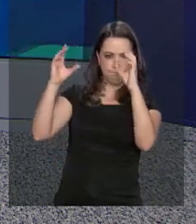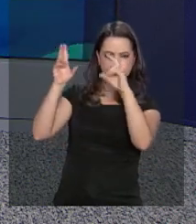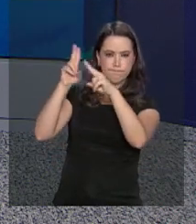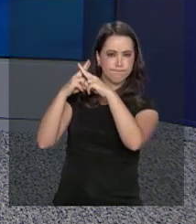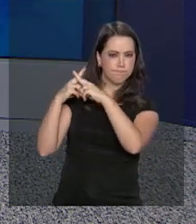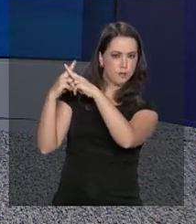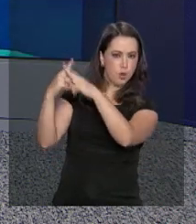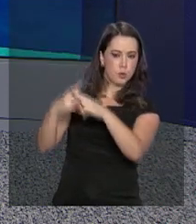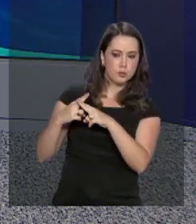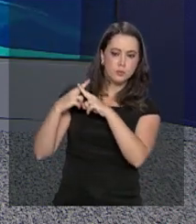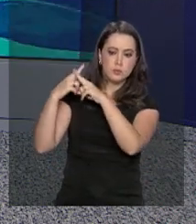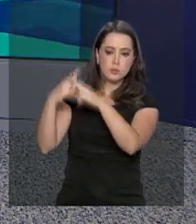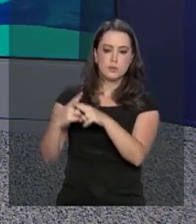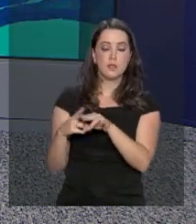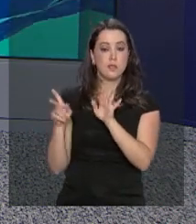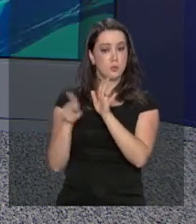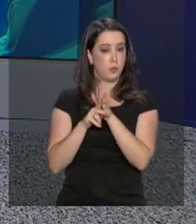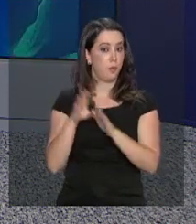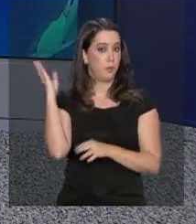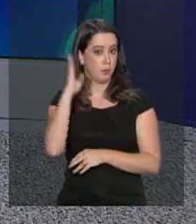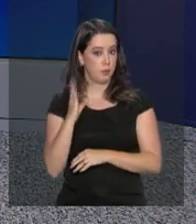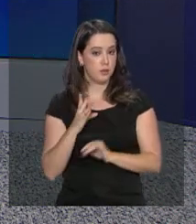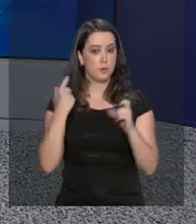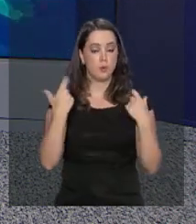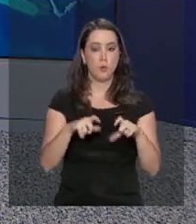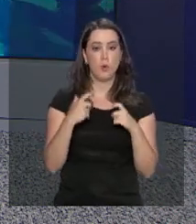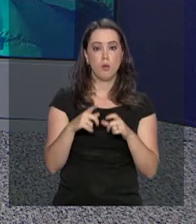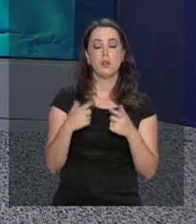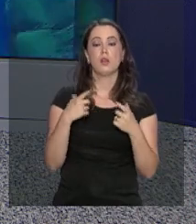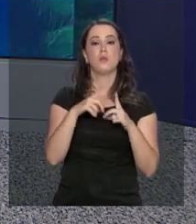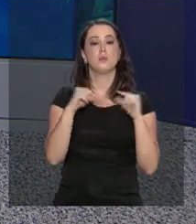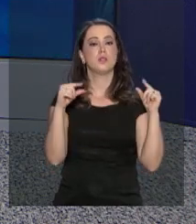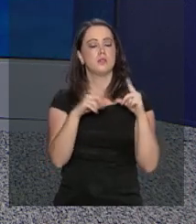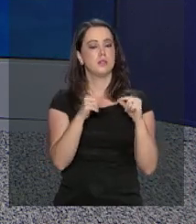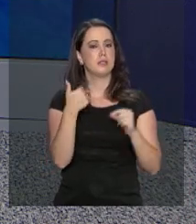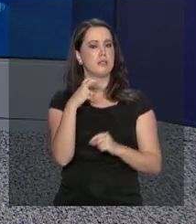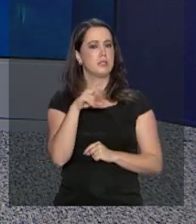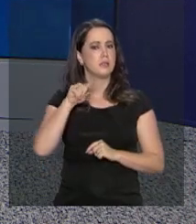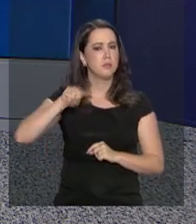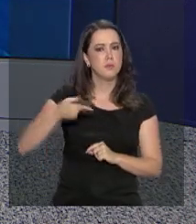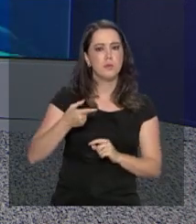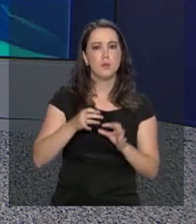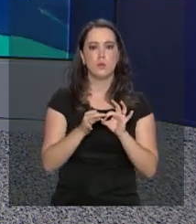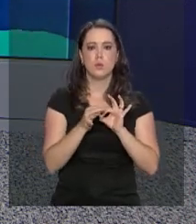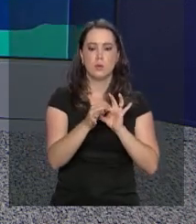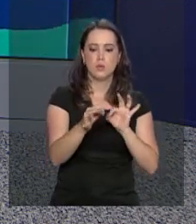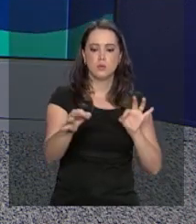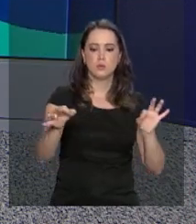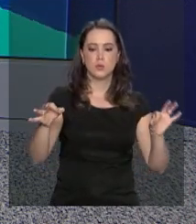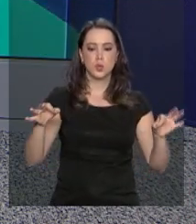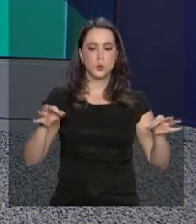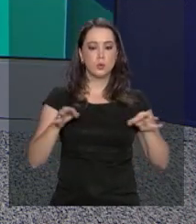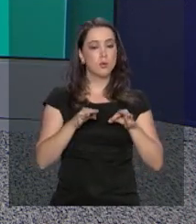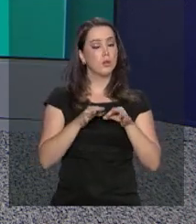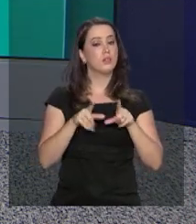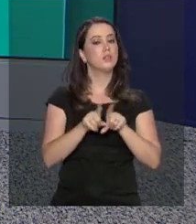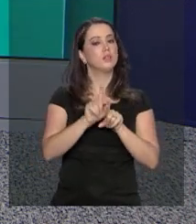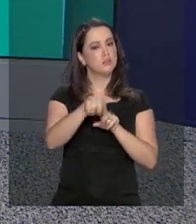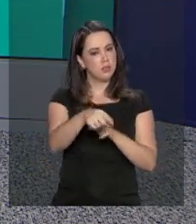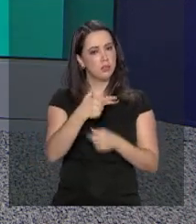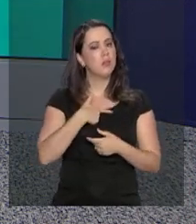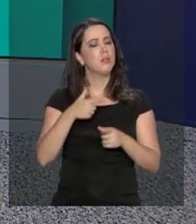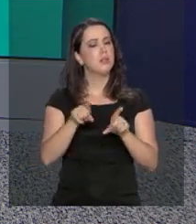satélite geoestacionário brasileiro. A estrutura, localizada em Brasília, tem 15 mil metros quadrados e conta com equipamentos